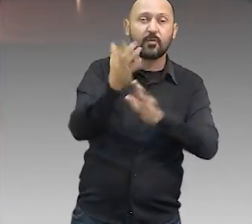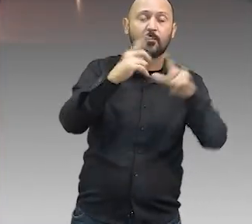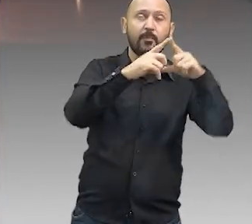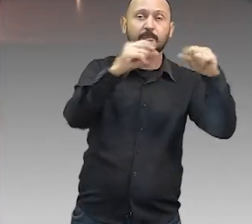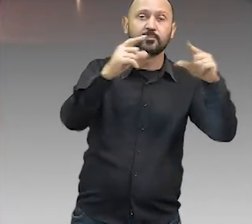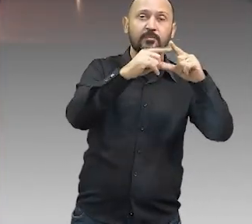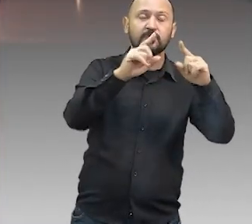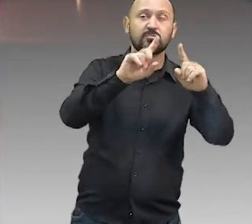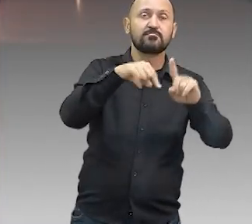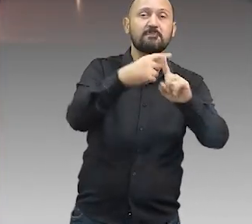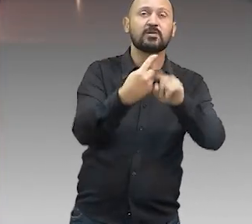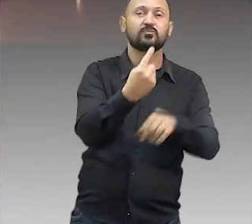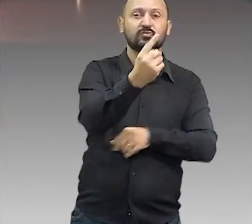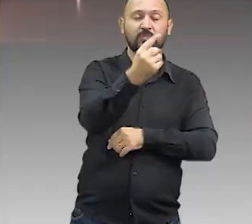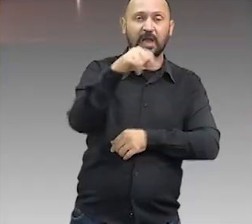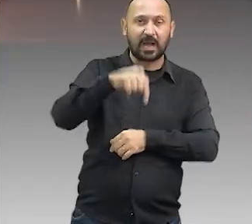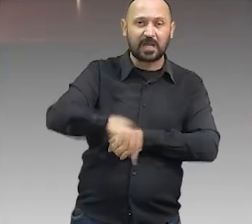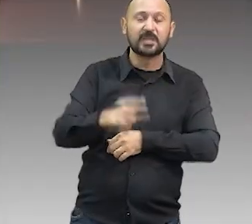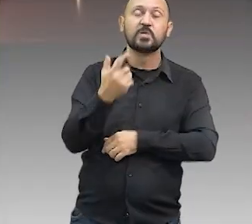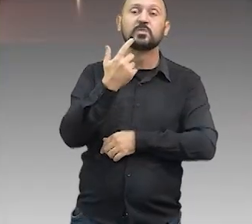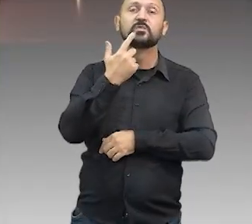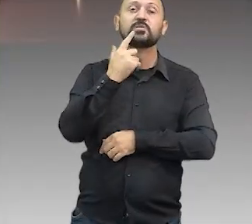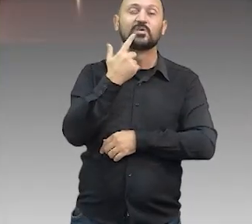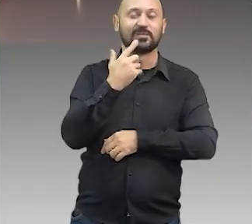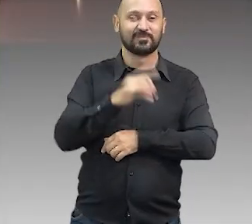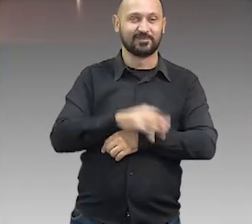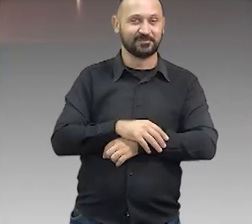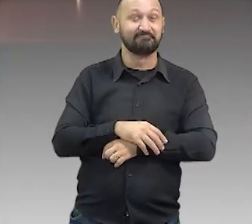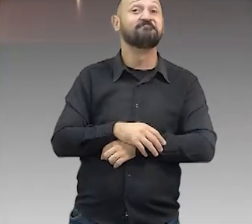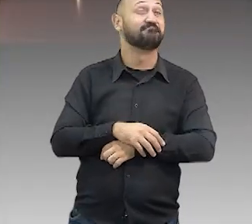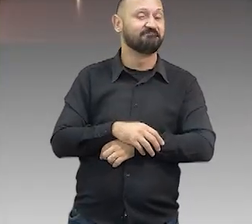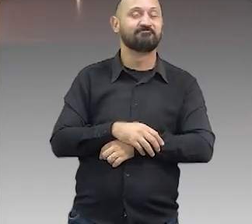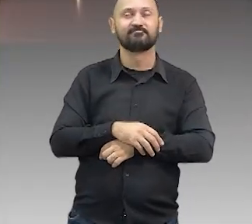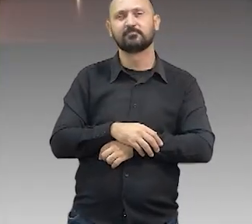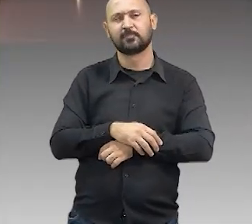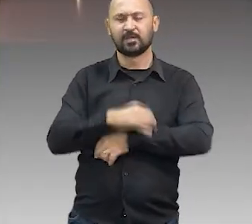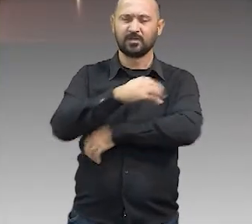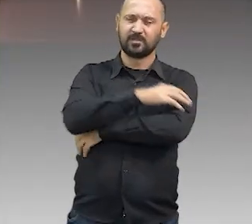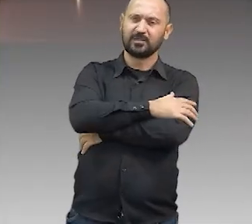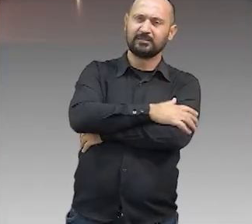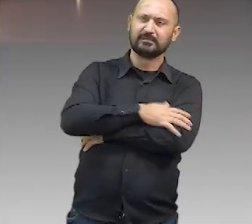isso também me espelhou. Aqui eu sou o Campo Grande News, aqui eu tenho